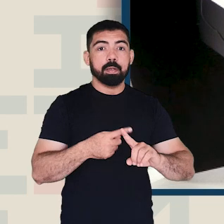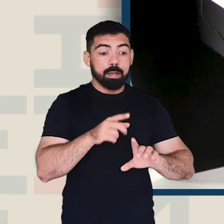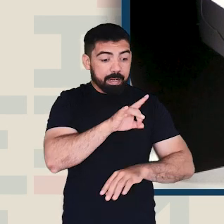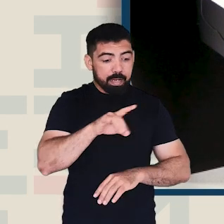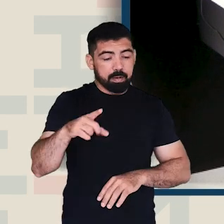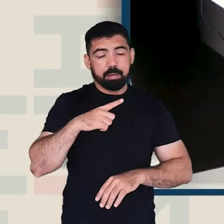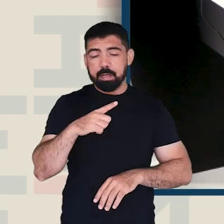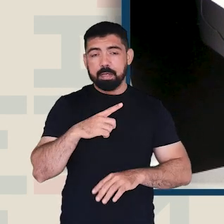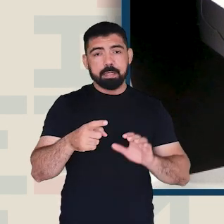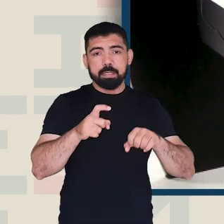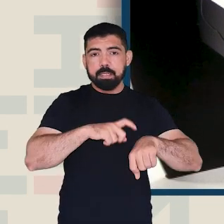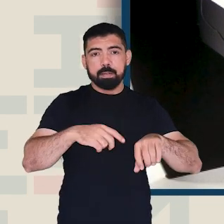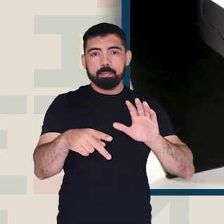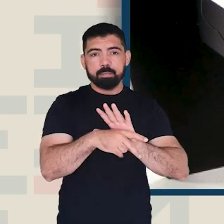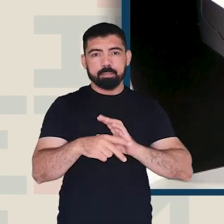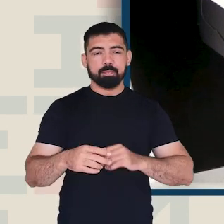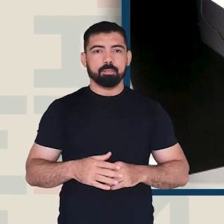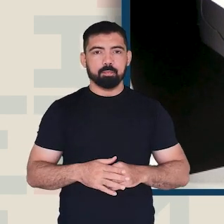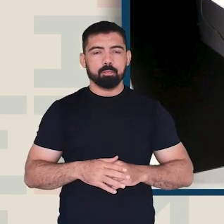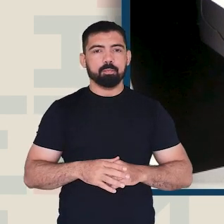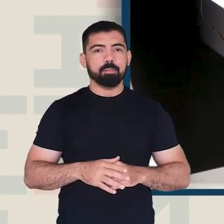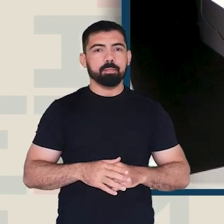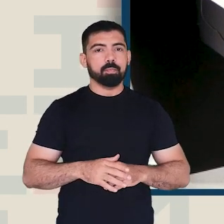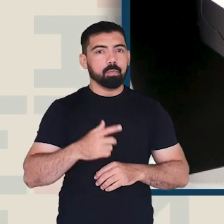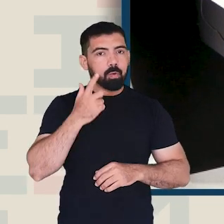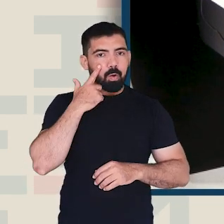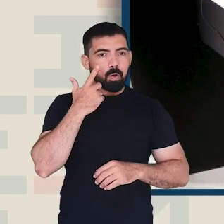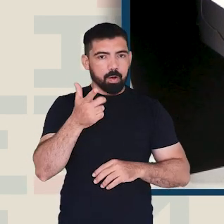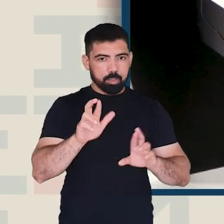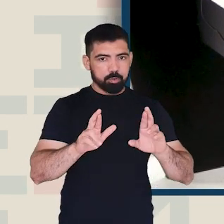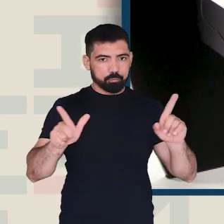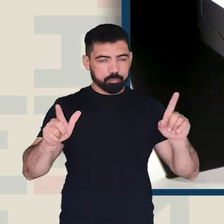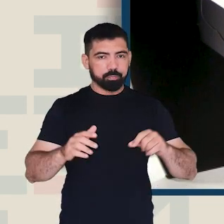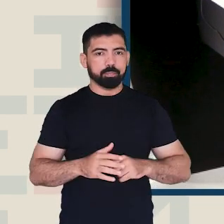iguais. A diferença disso